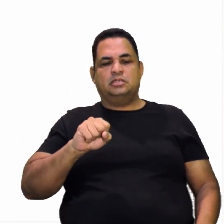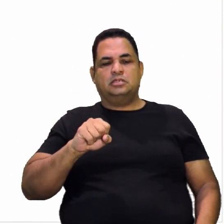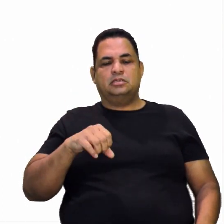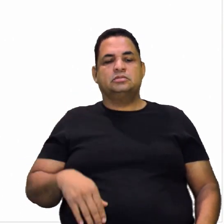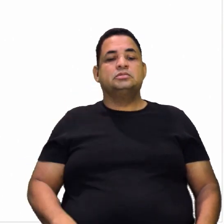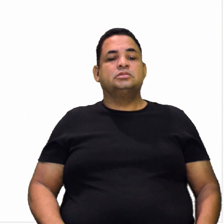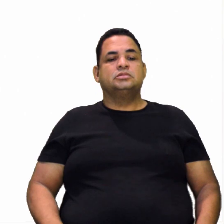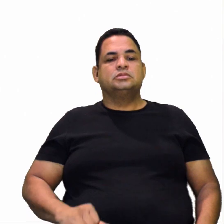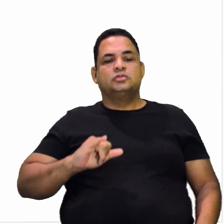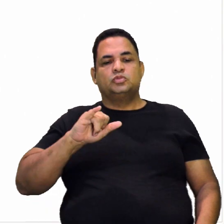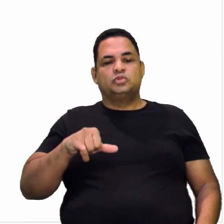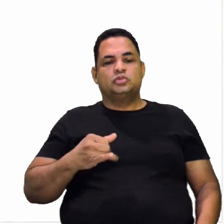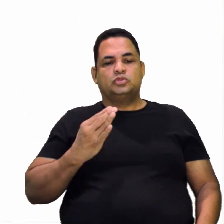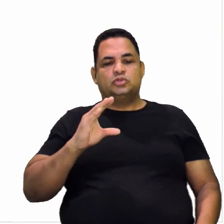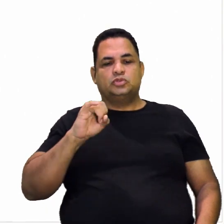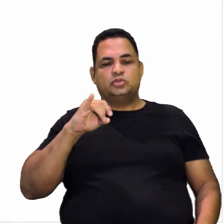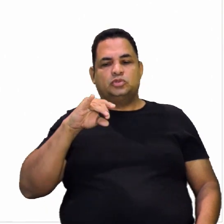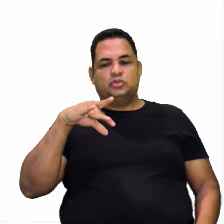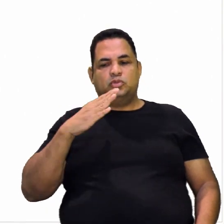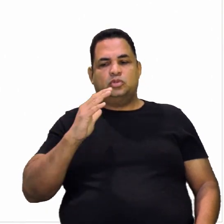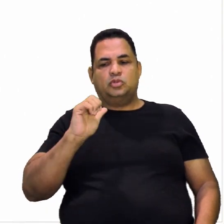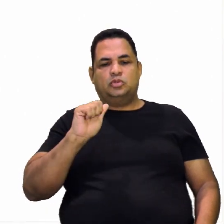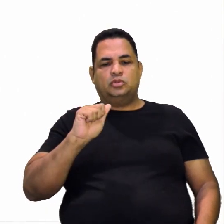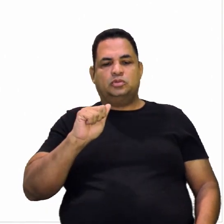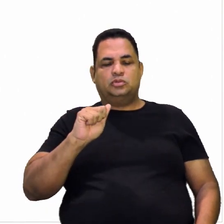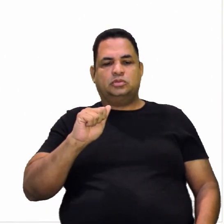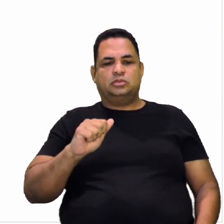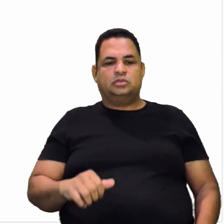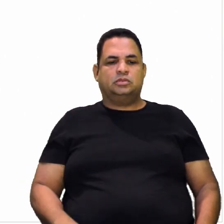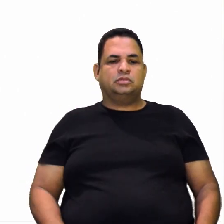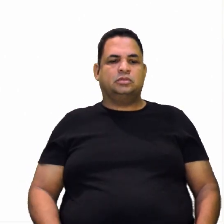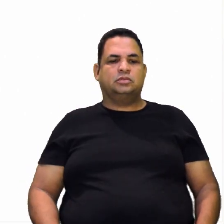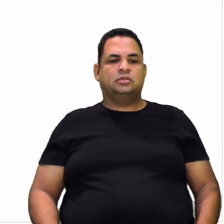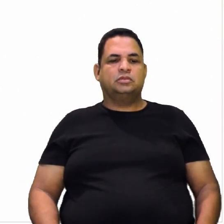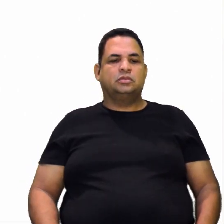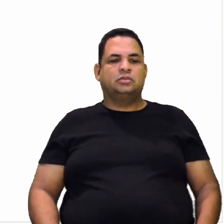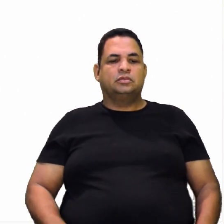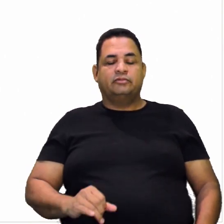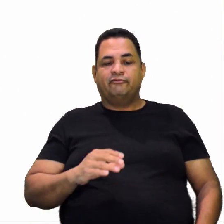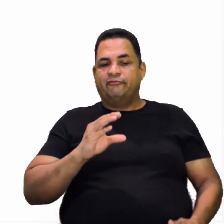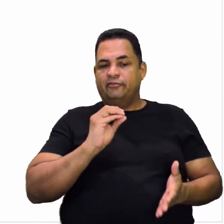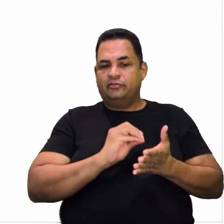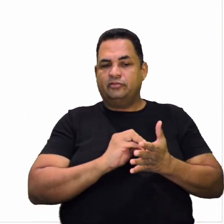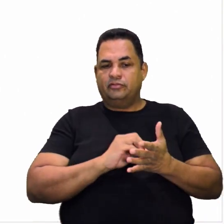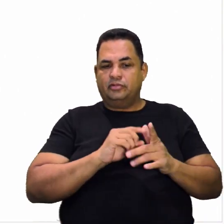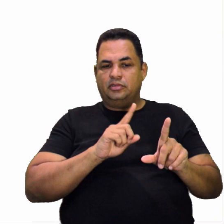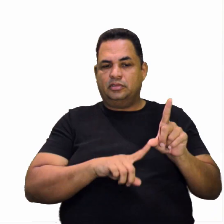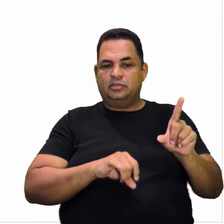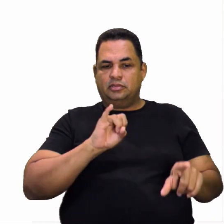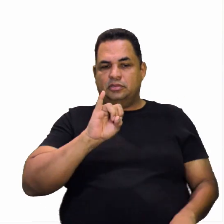B, da cultura jônica, tá? Faltou a letra I aí.